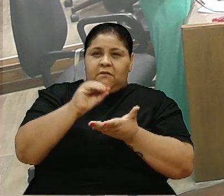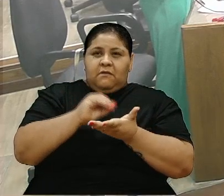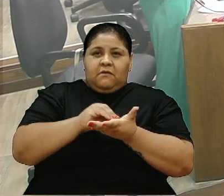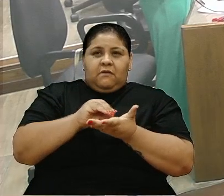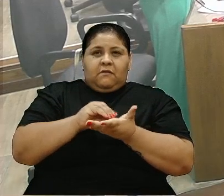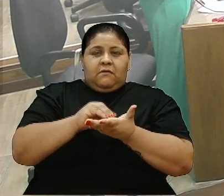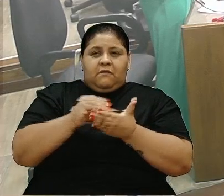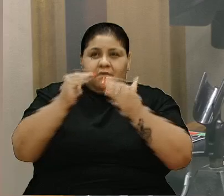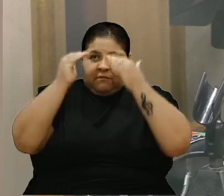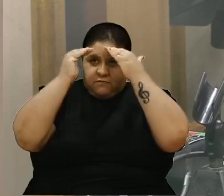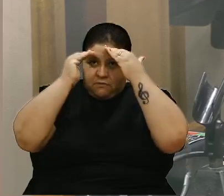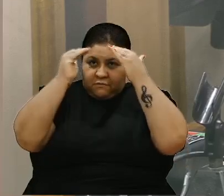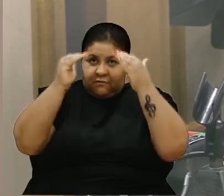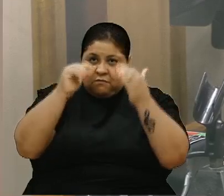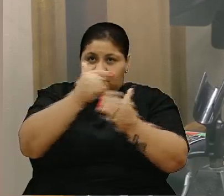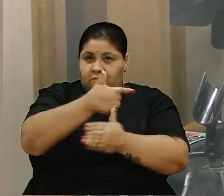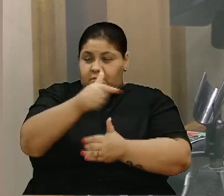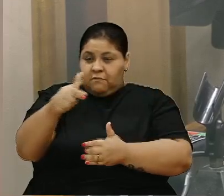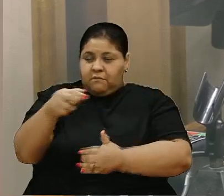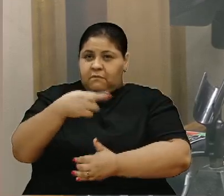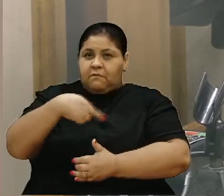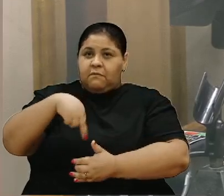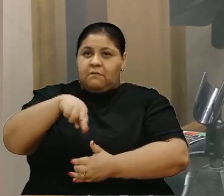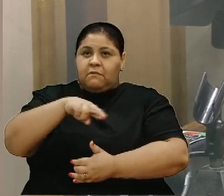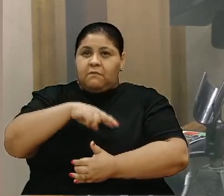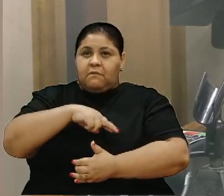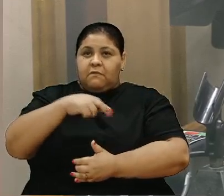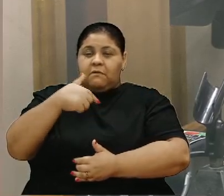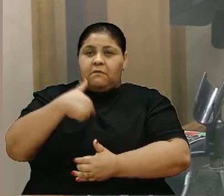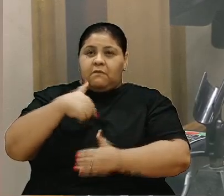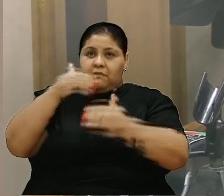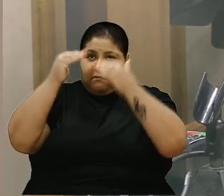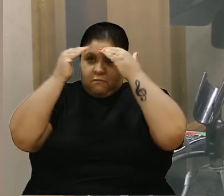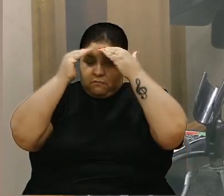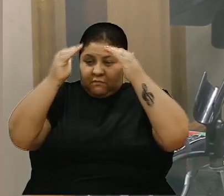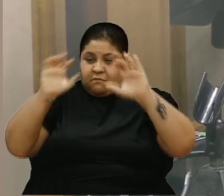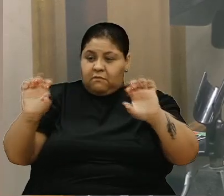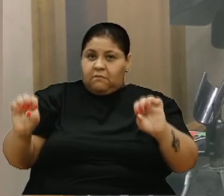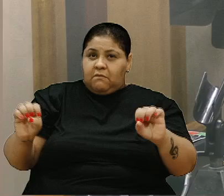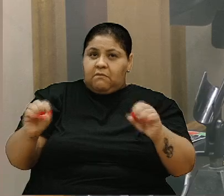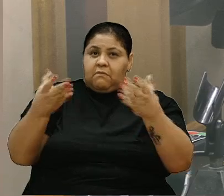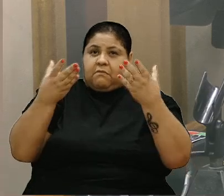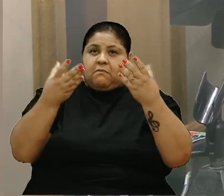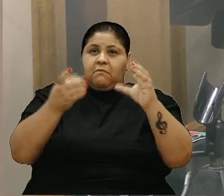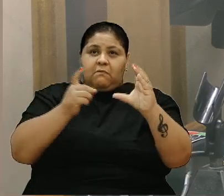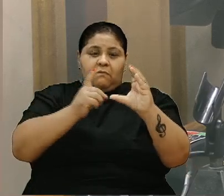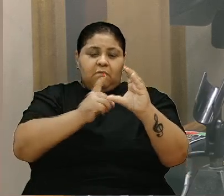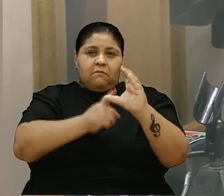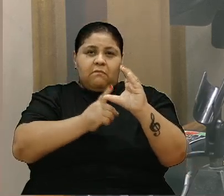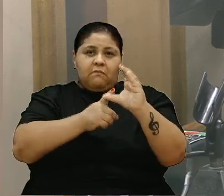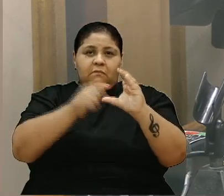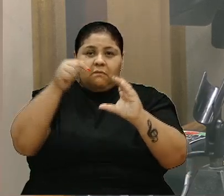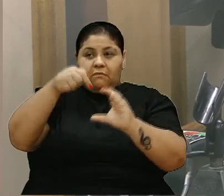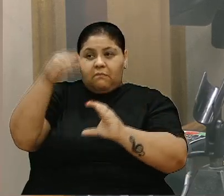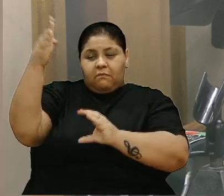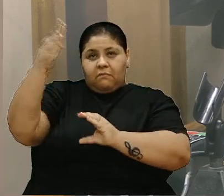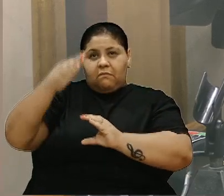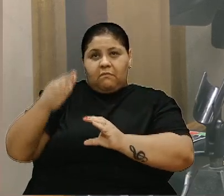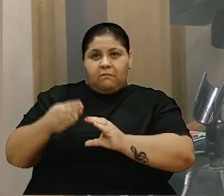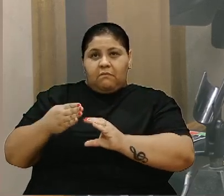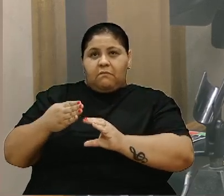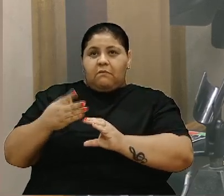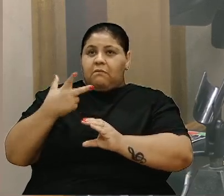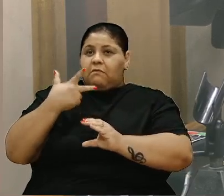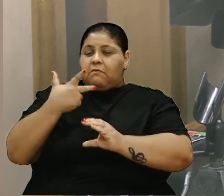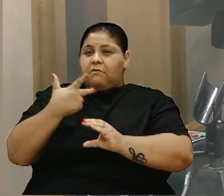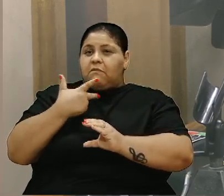consideração e respeito com as outras religiões. Inclusive, eu respeito os eventos comunistas, onde no Brasil é tratado de assuntos